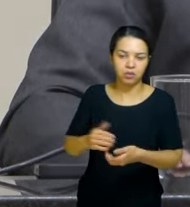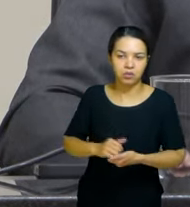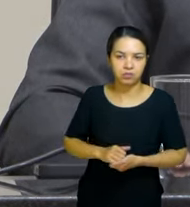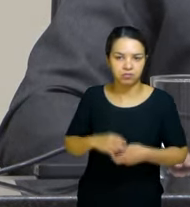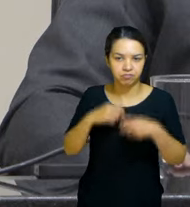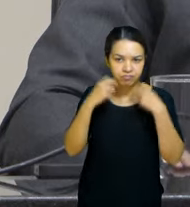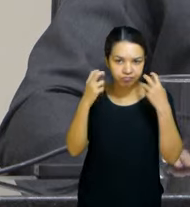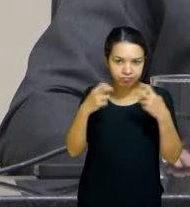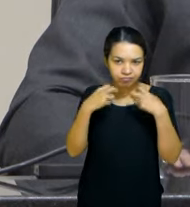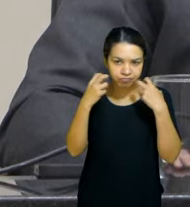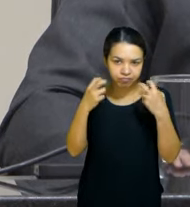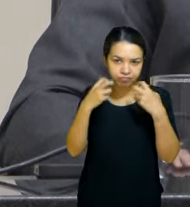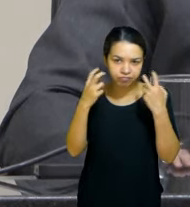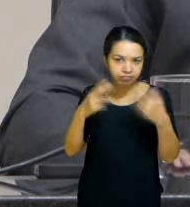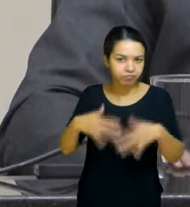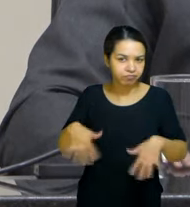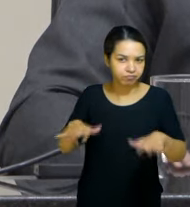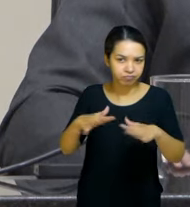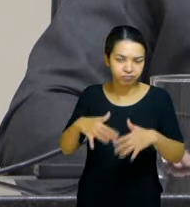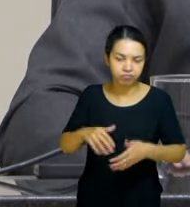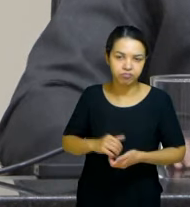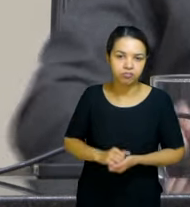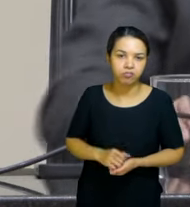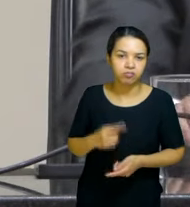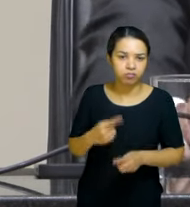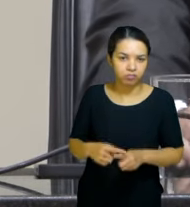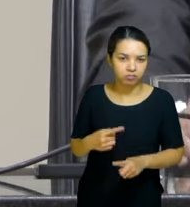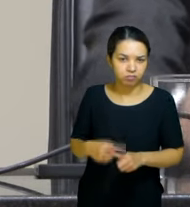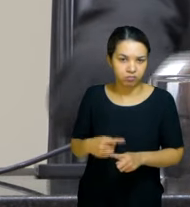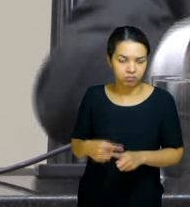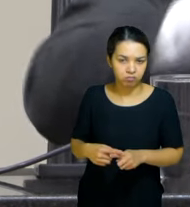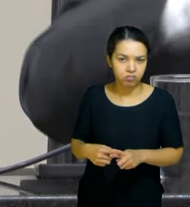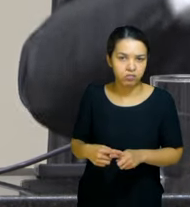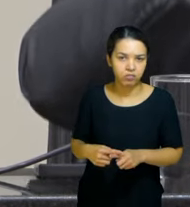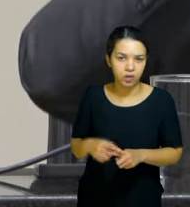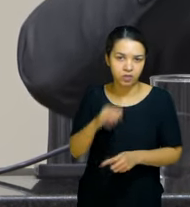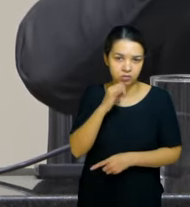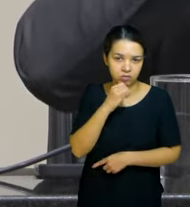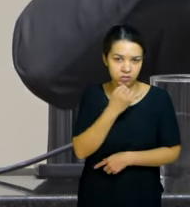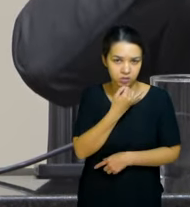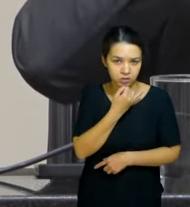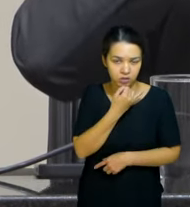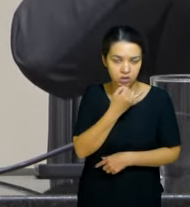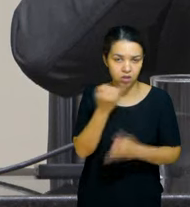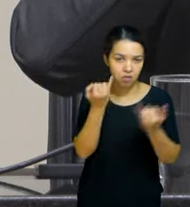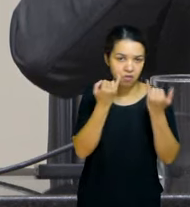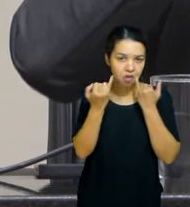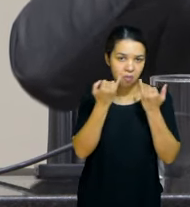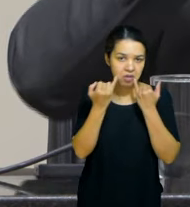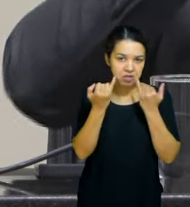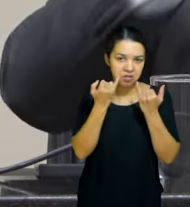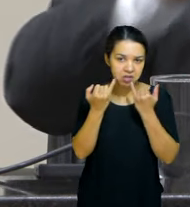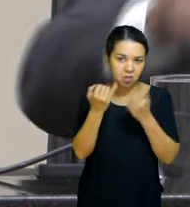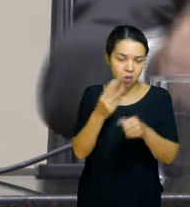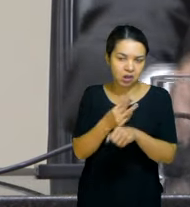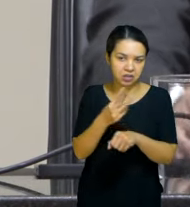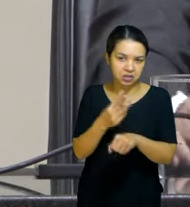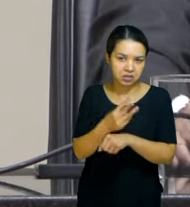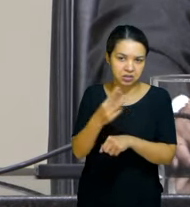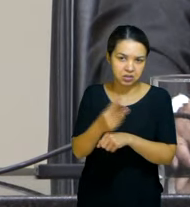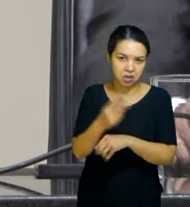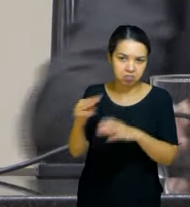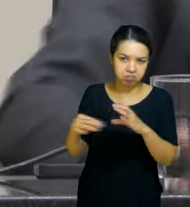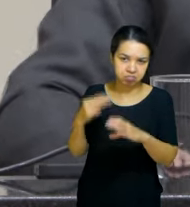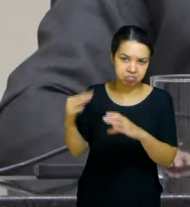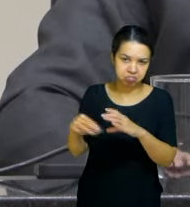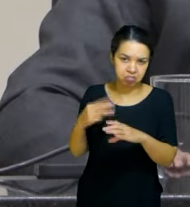para todos nós, porque é muito triste você ficar recebendo informações de WhatsApp numa guerra